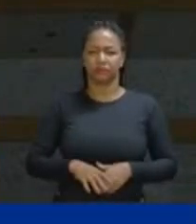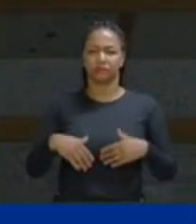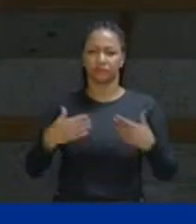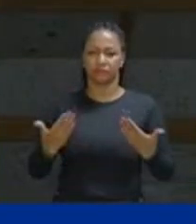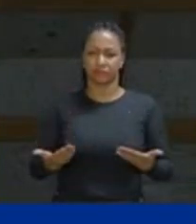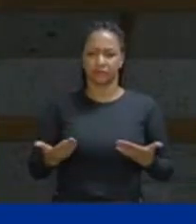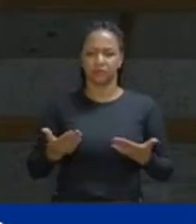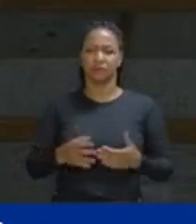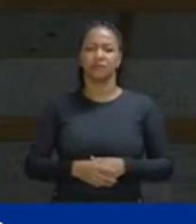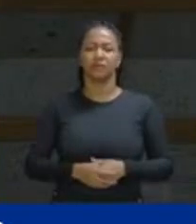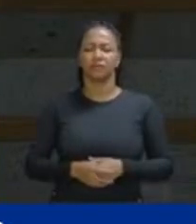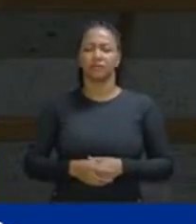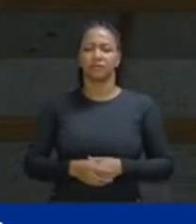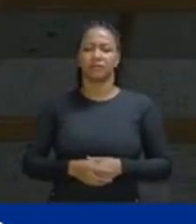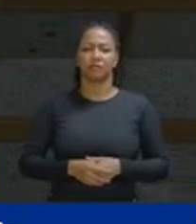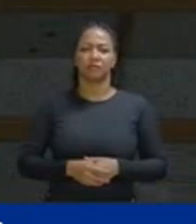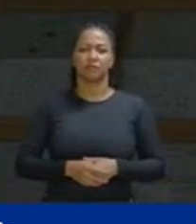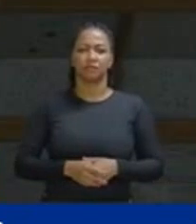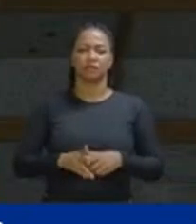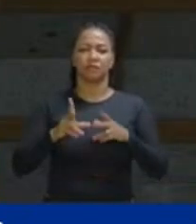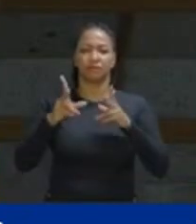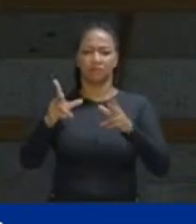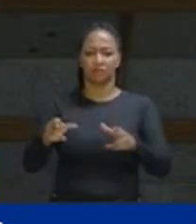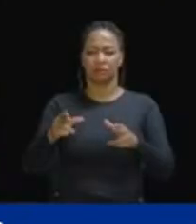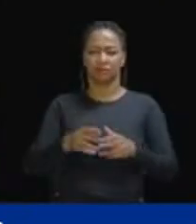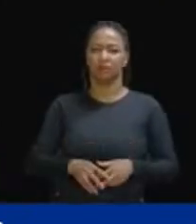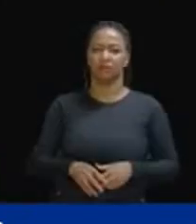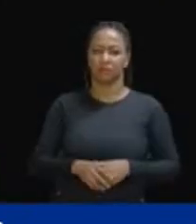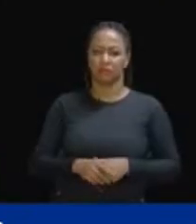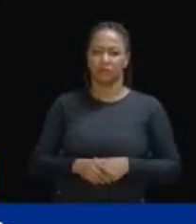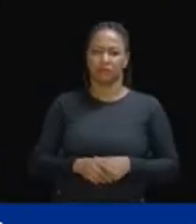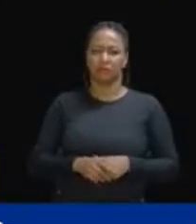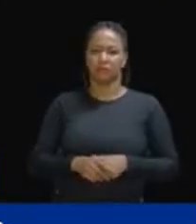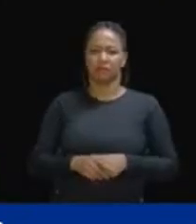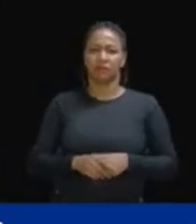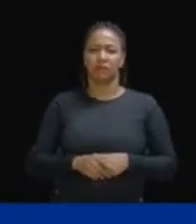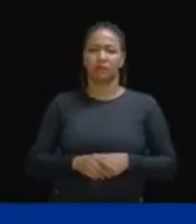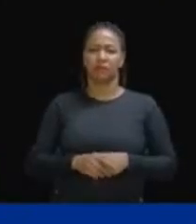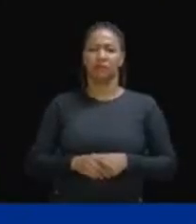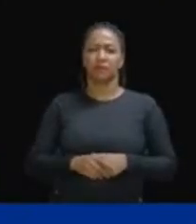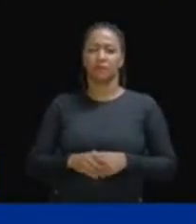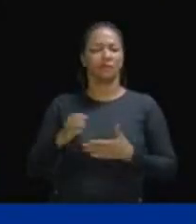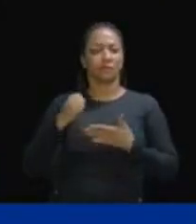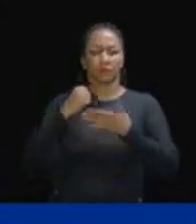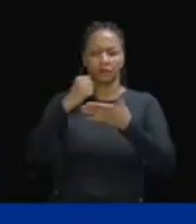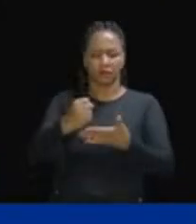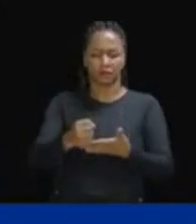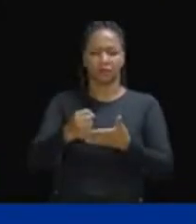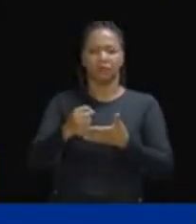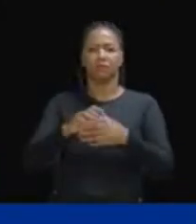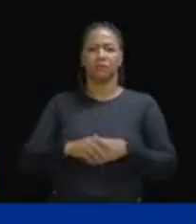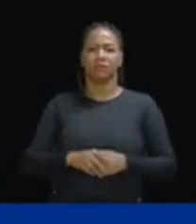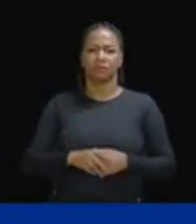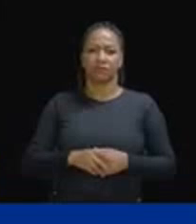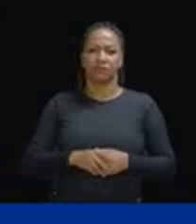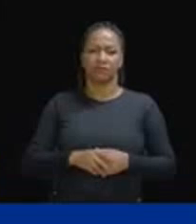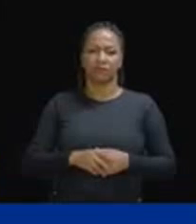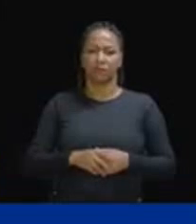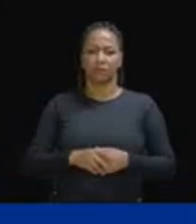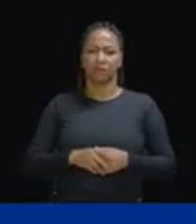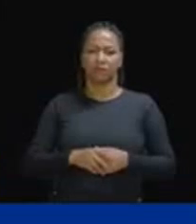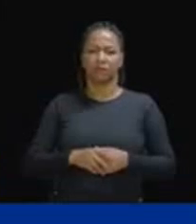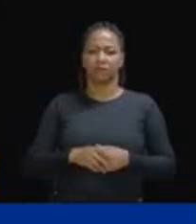nesse sentido, uma vez que nega provimento, isso favorece o recorrido, Foco na advogada eu Adriele declino da Lima.